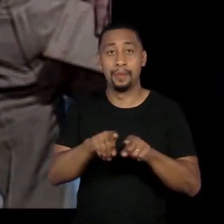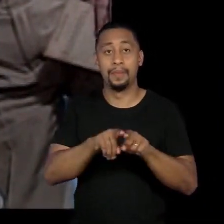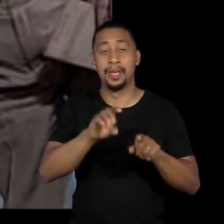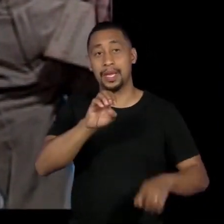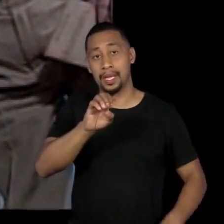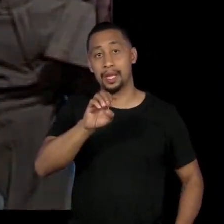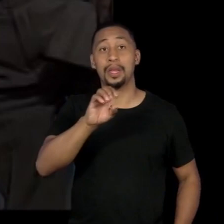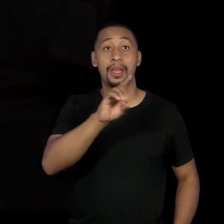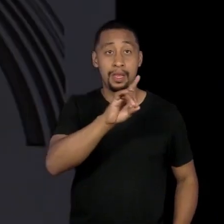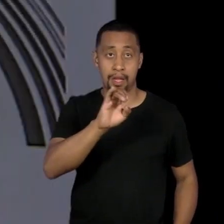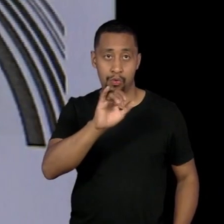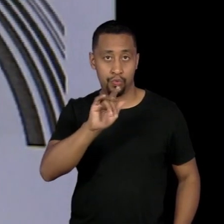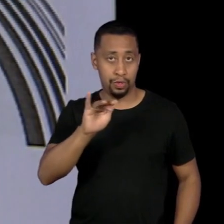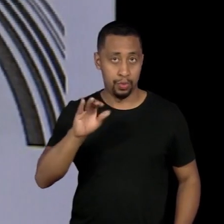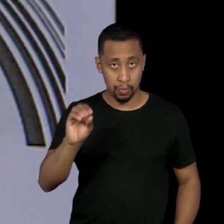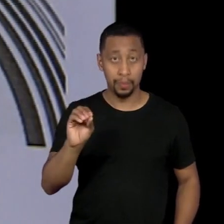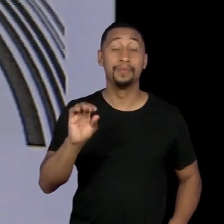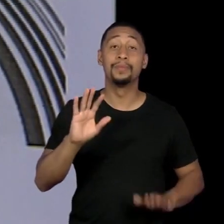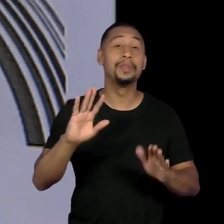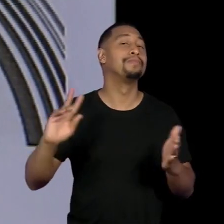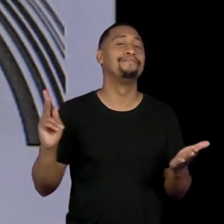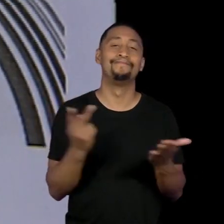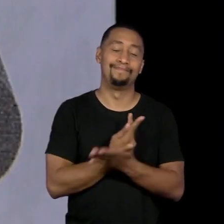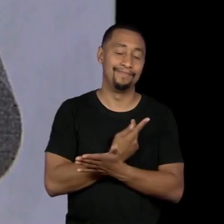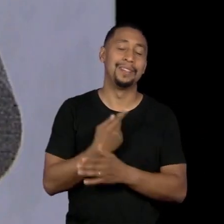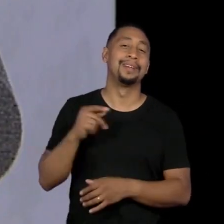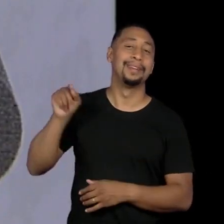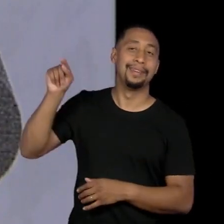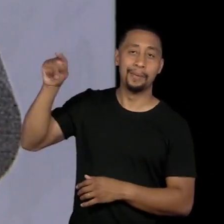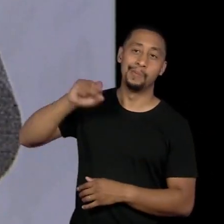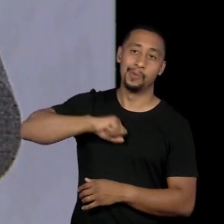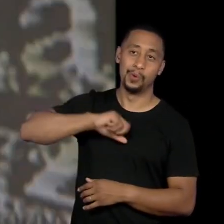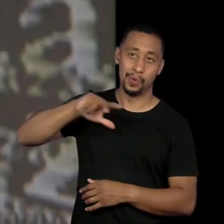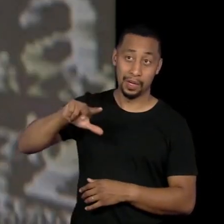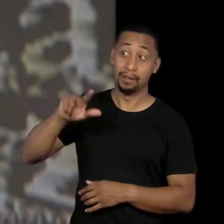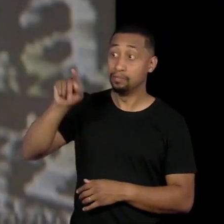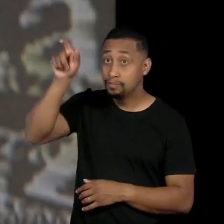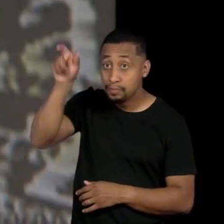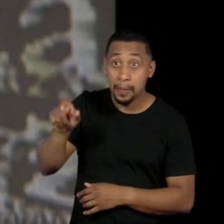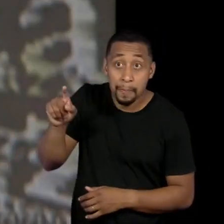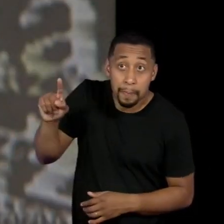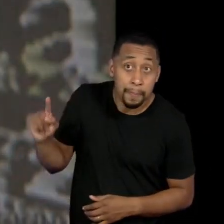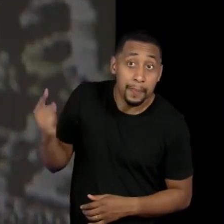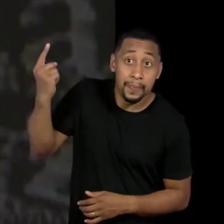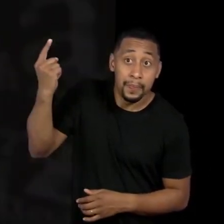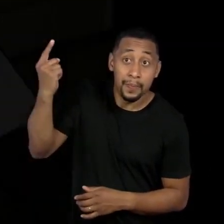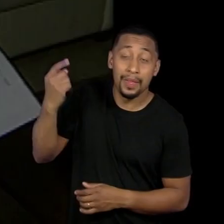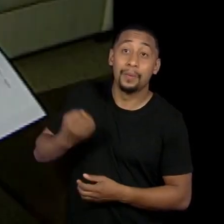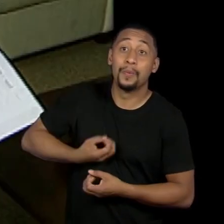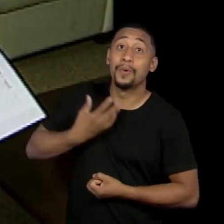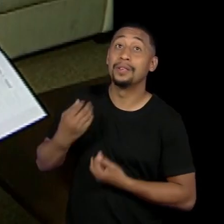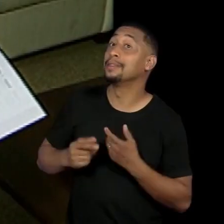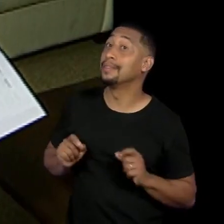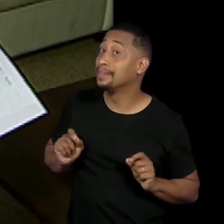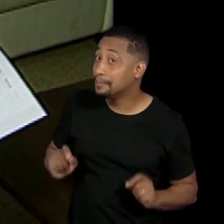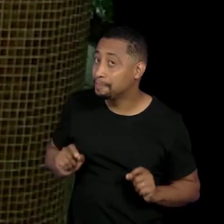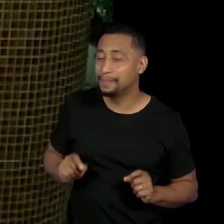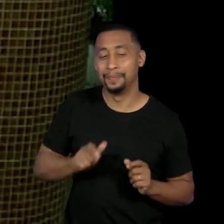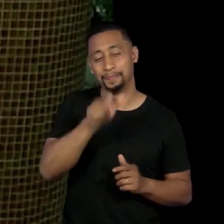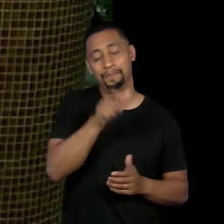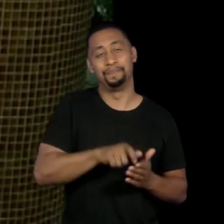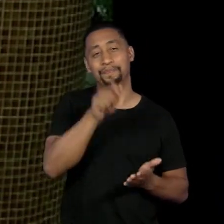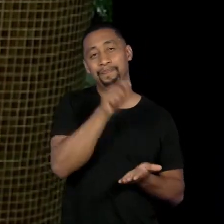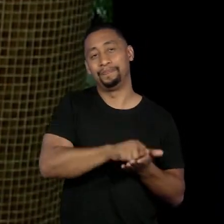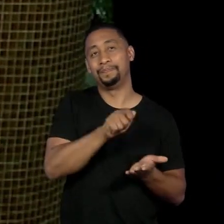Pinhatari. Já em Portugal, o grande precursor e expoente da poesia concreta foi o escritor,